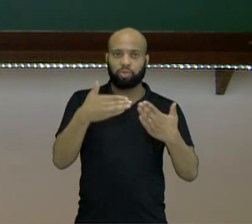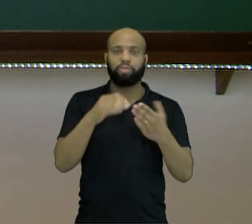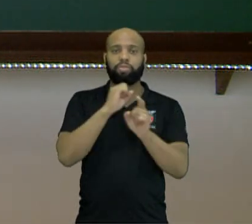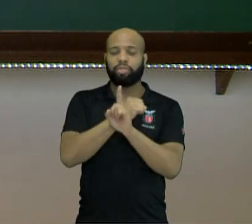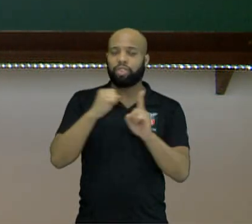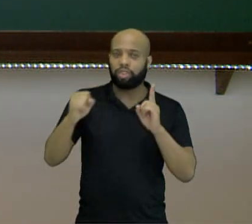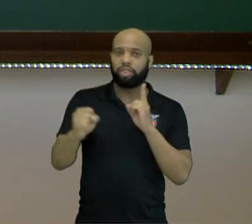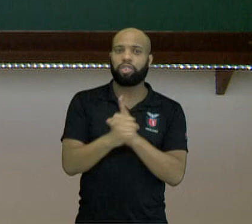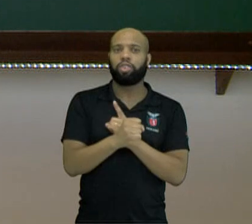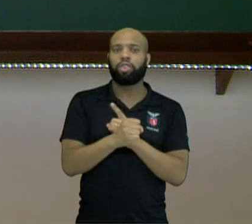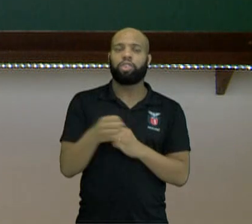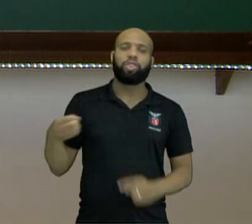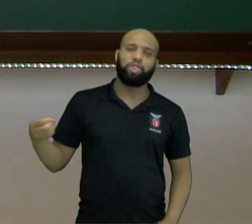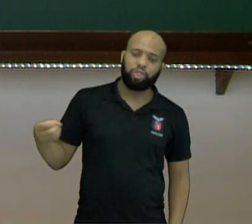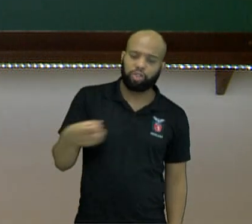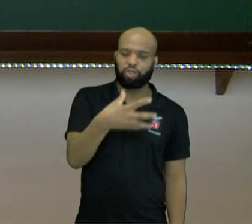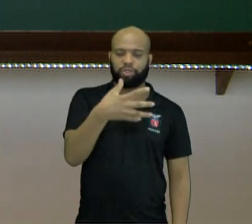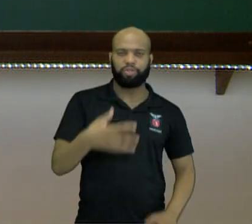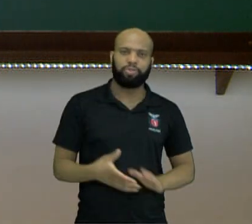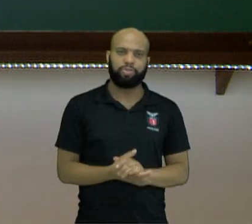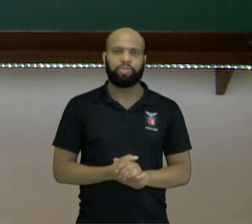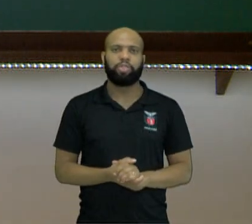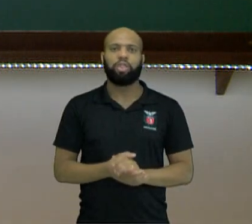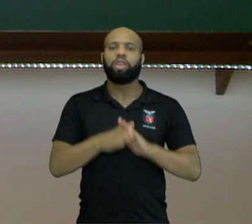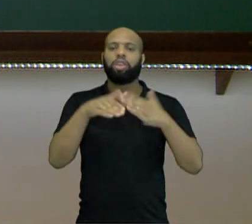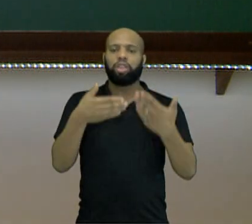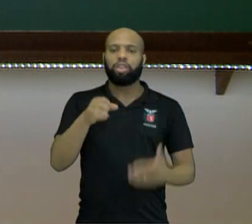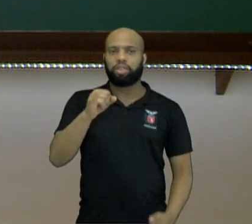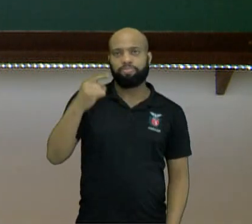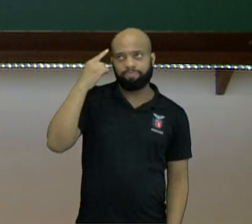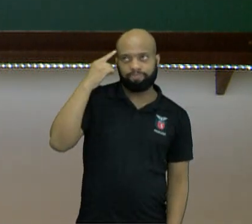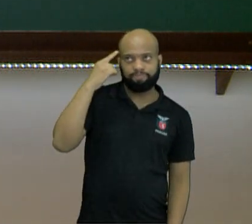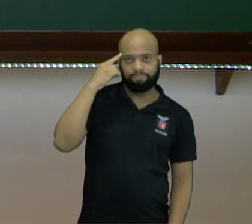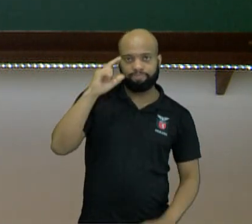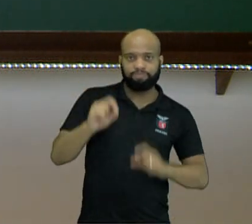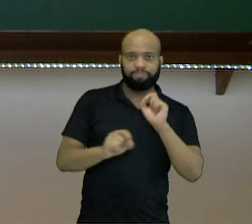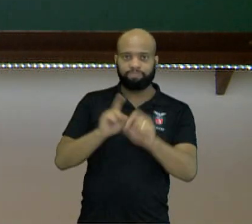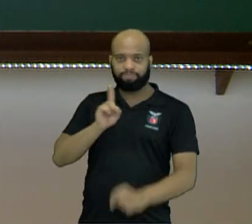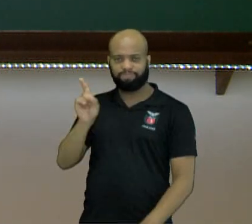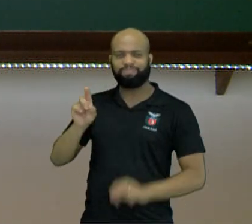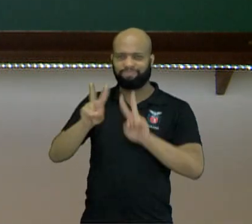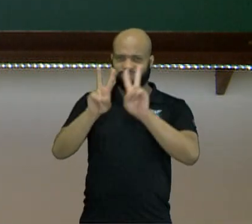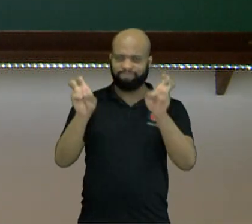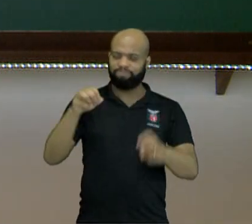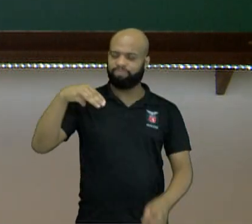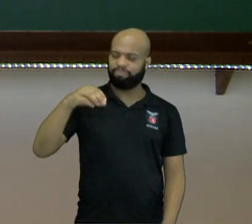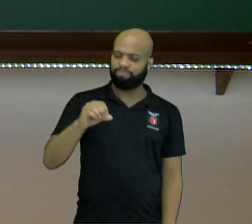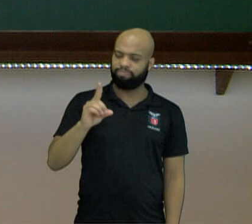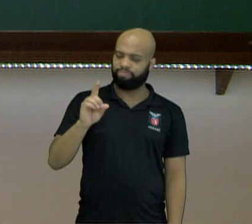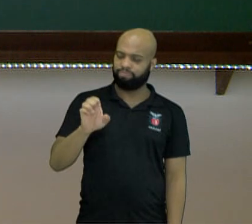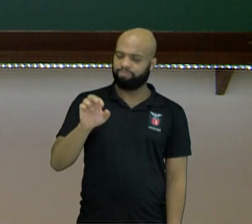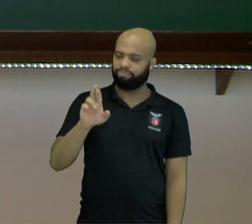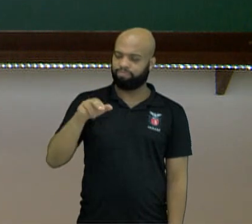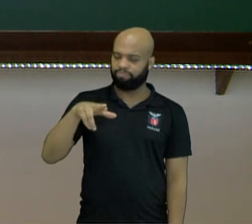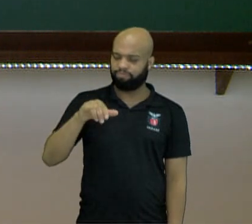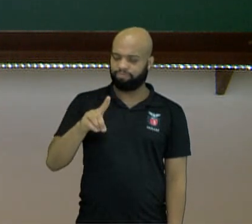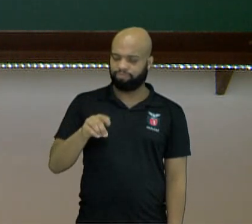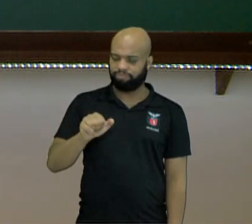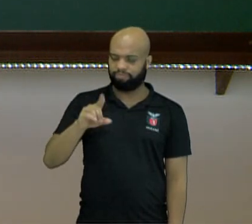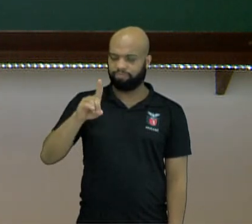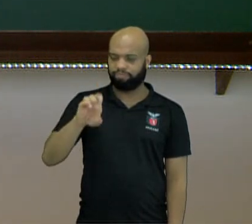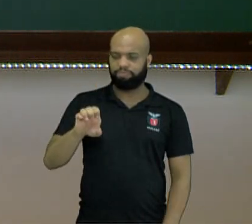sociologia, ela é moderna. Então quando a gente pensa em modernidade, muitas vezes, eu acredito que o que vem à cabeça de